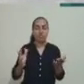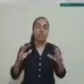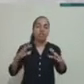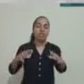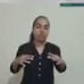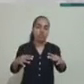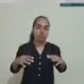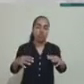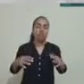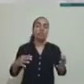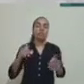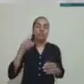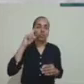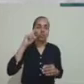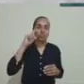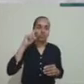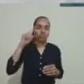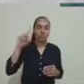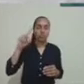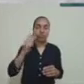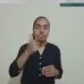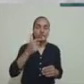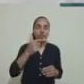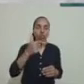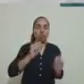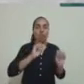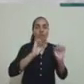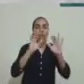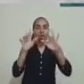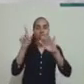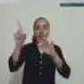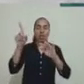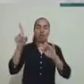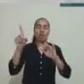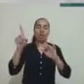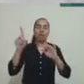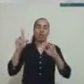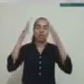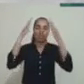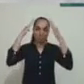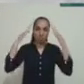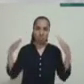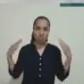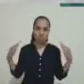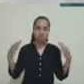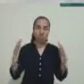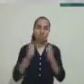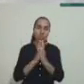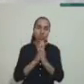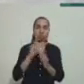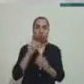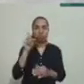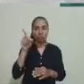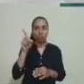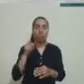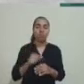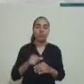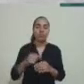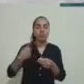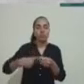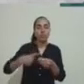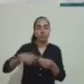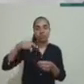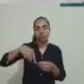muitos romeiros de Botucatu estão indo para Aparecida, e a gente pede orações para que nossa cidade continue